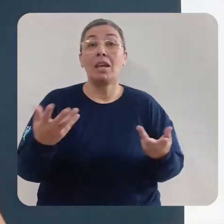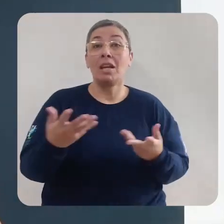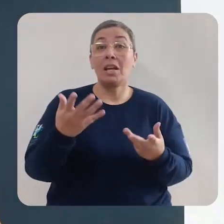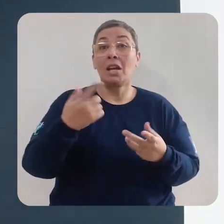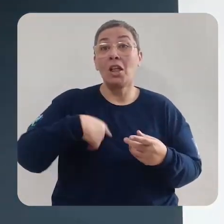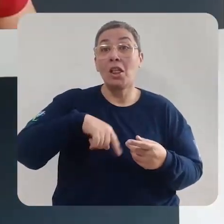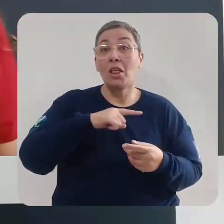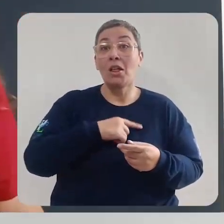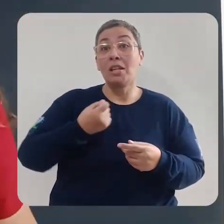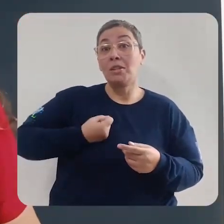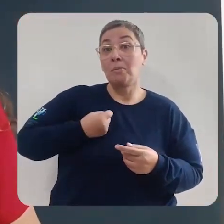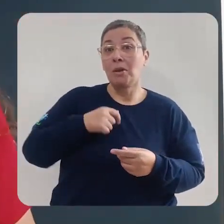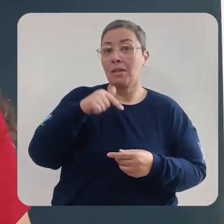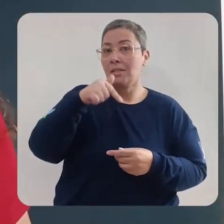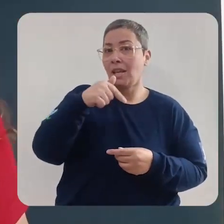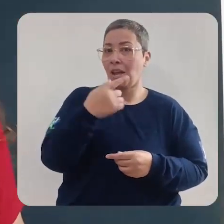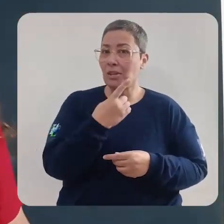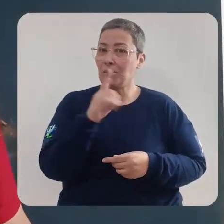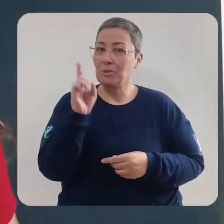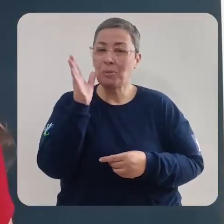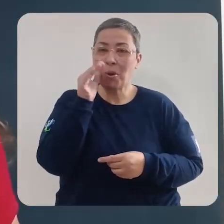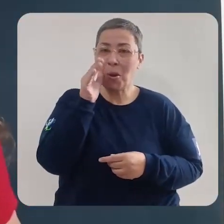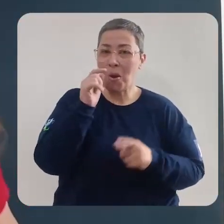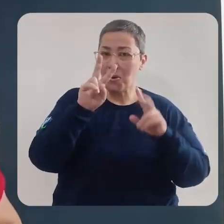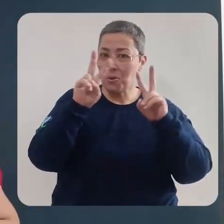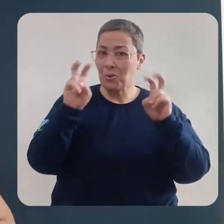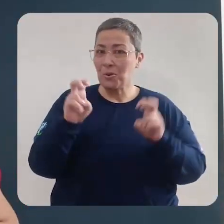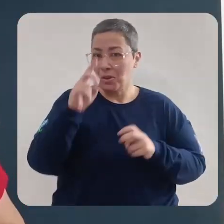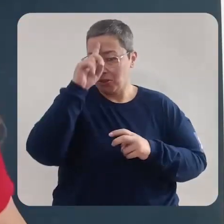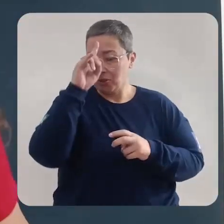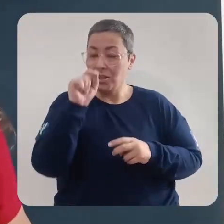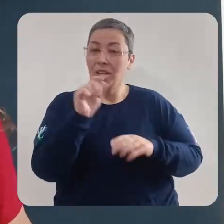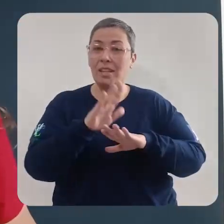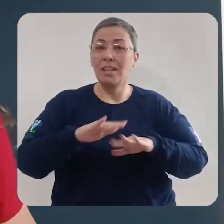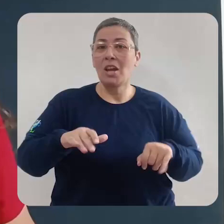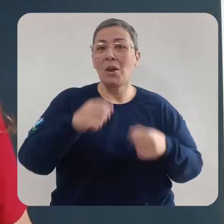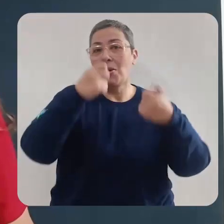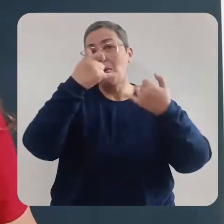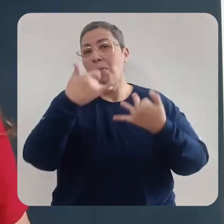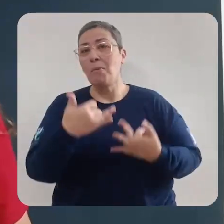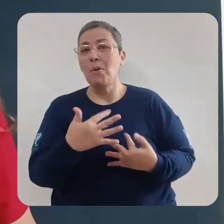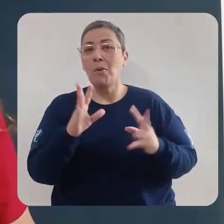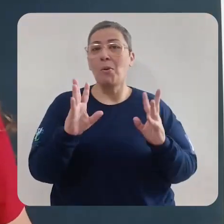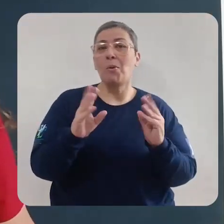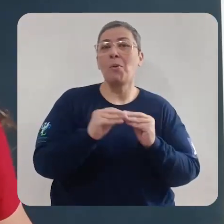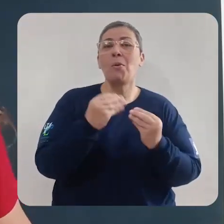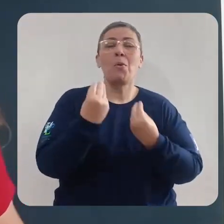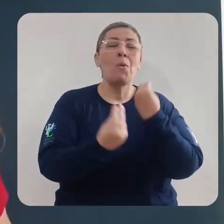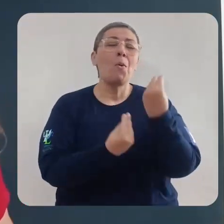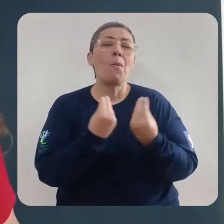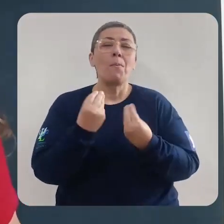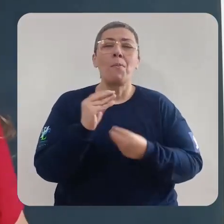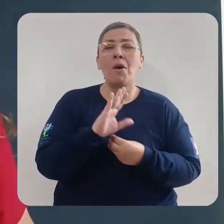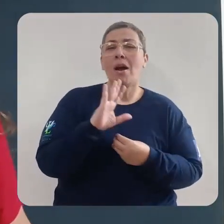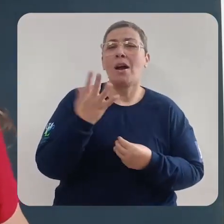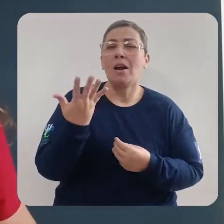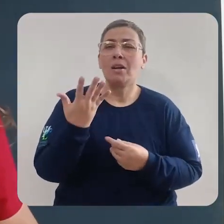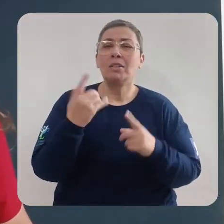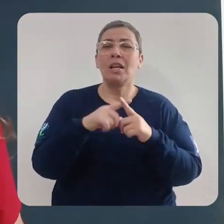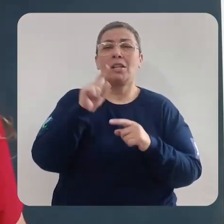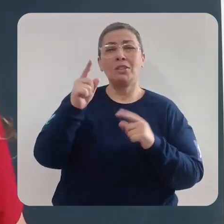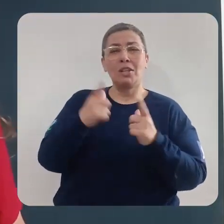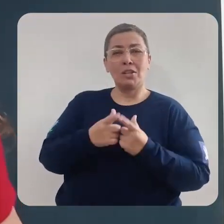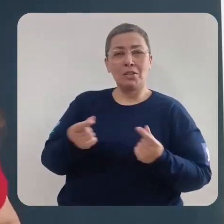legal. E a nossa 7ª e última curiosidade sobre o Children's Day é falar um pouquinho